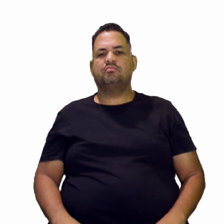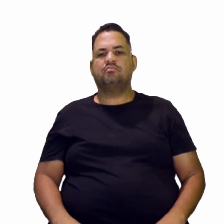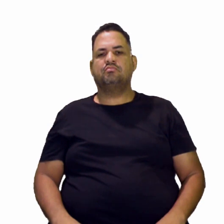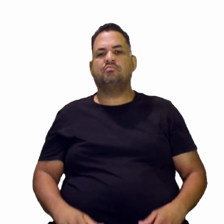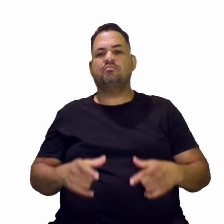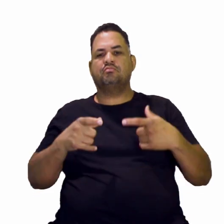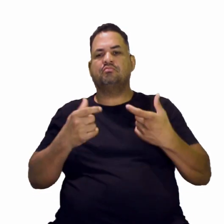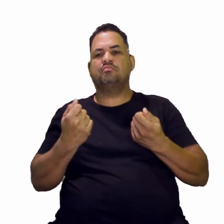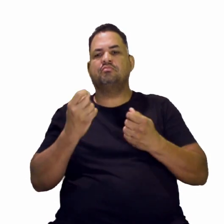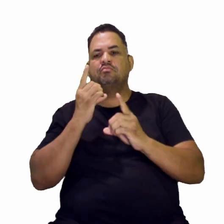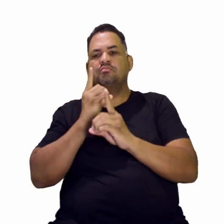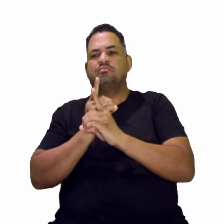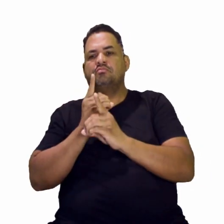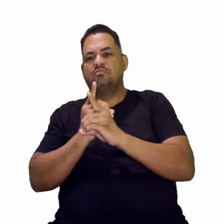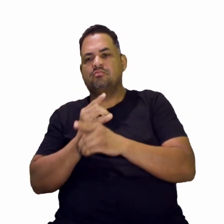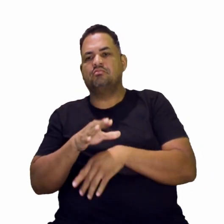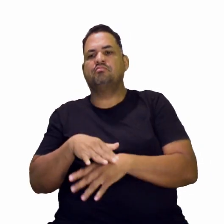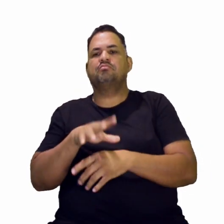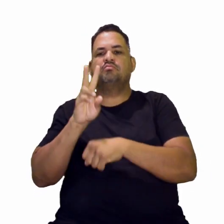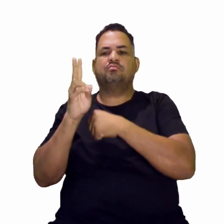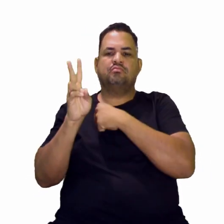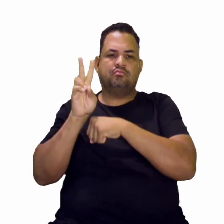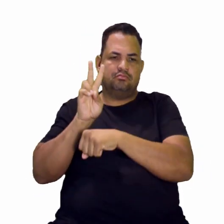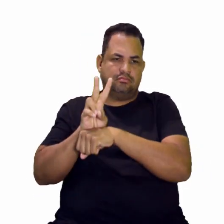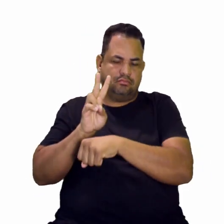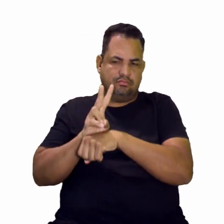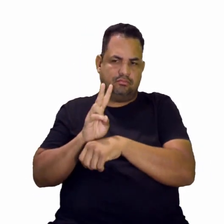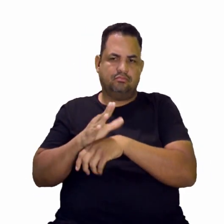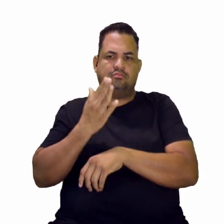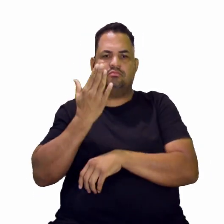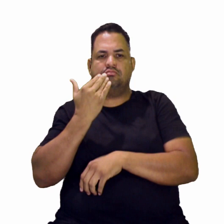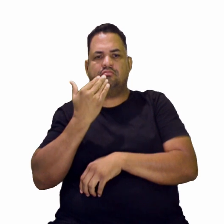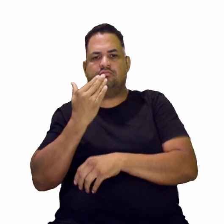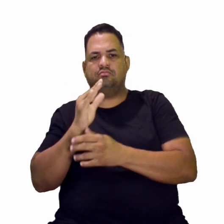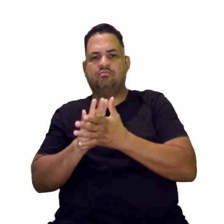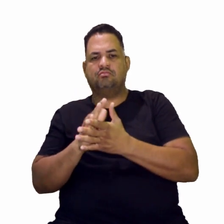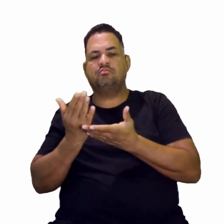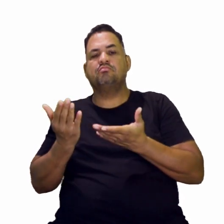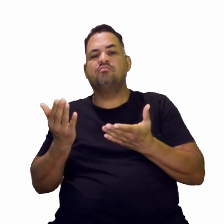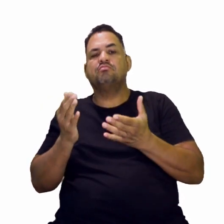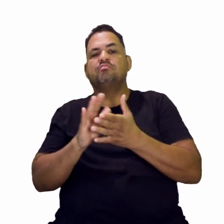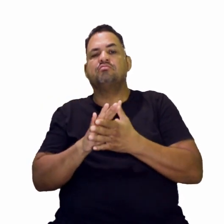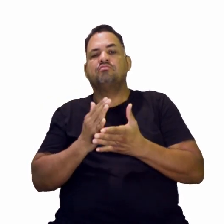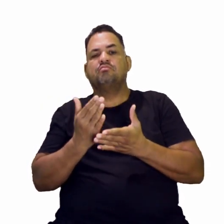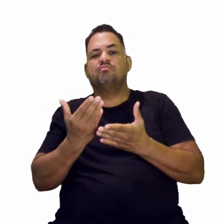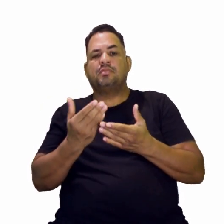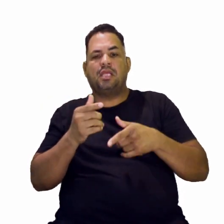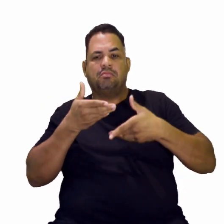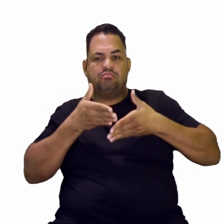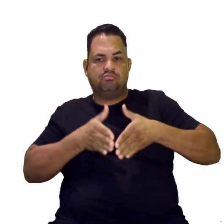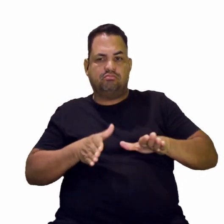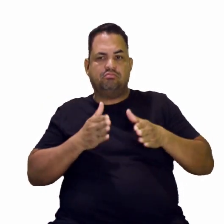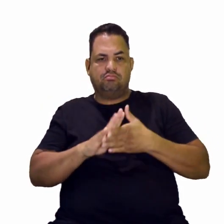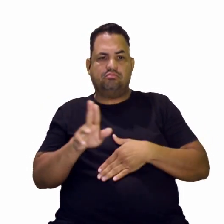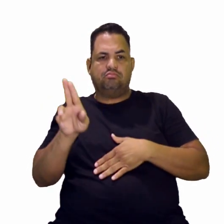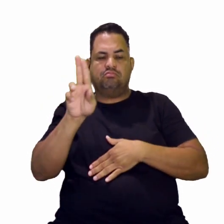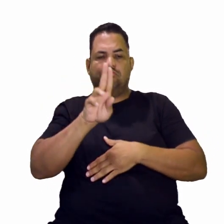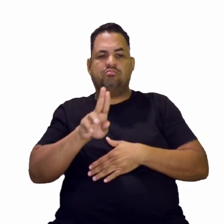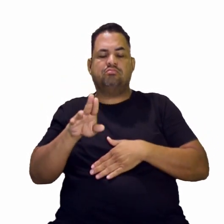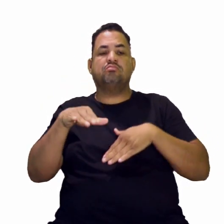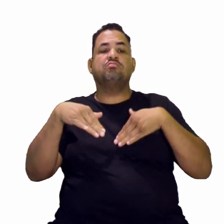e onde pode encontrar alimento, abrigo, proteção e companheiros para a reprodução, é usado